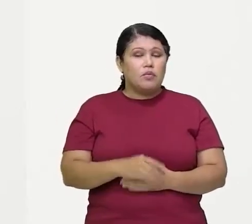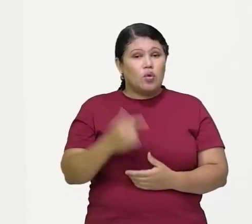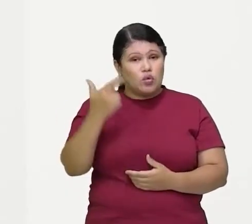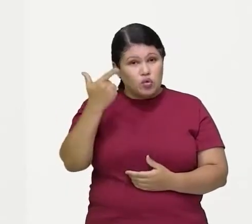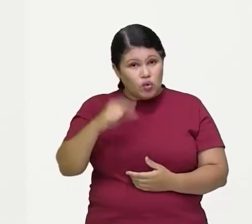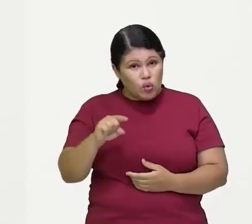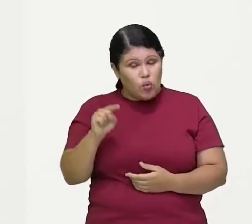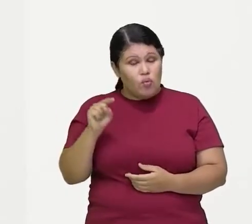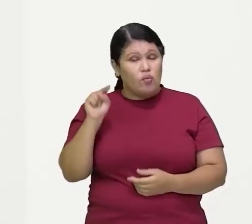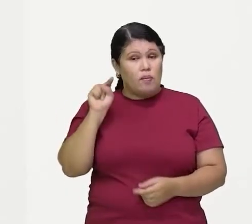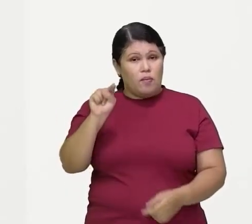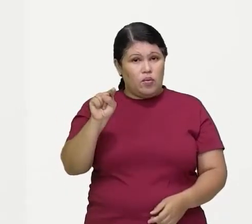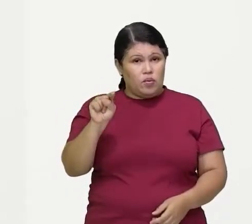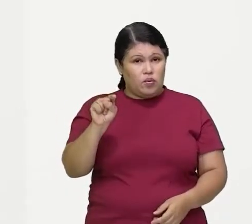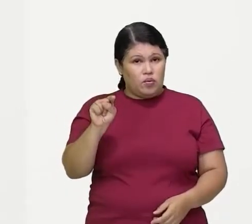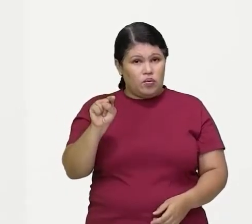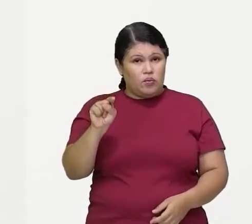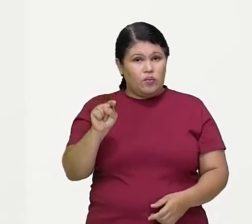Novamente o ponto.